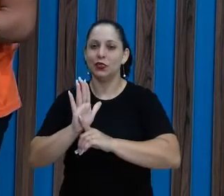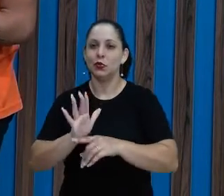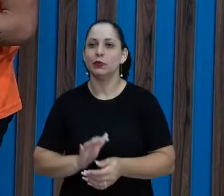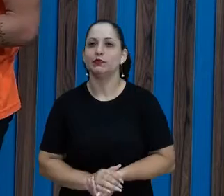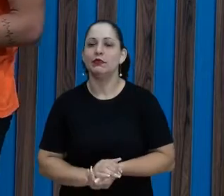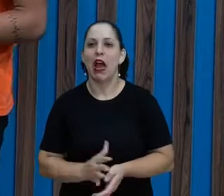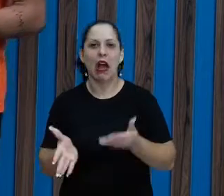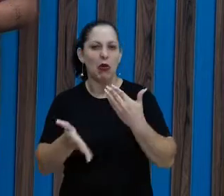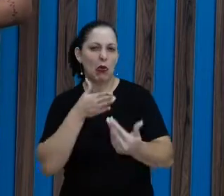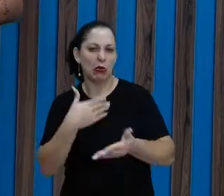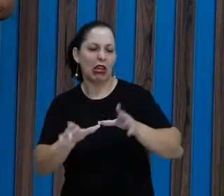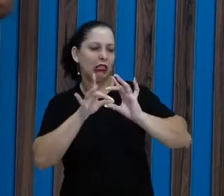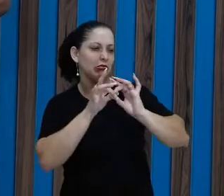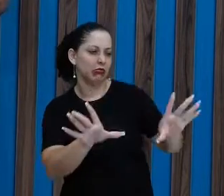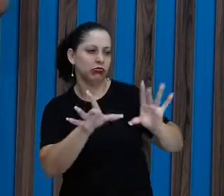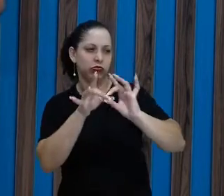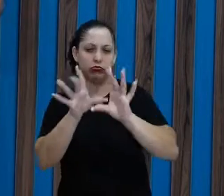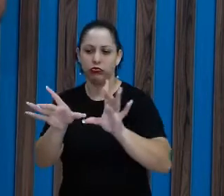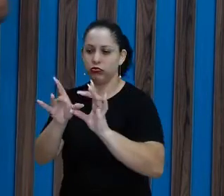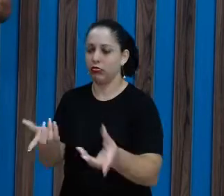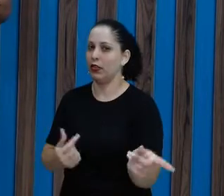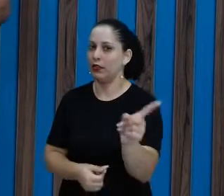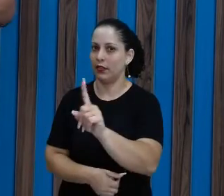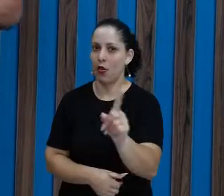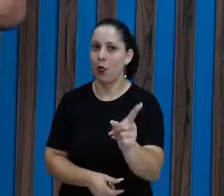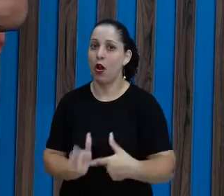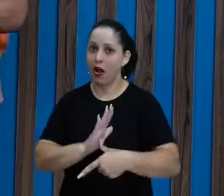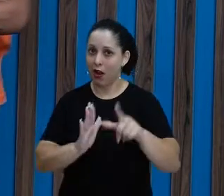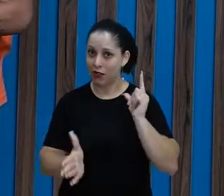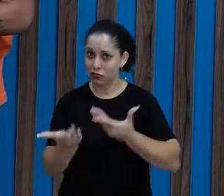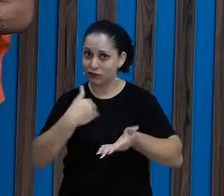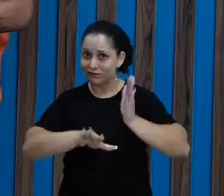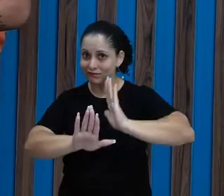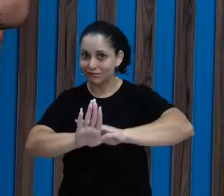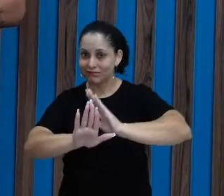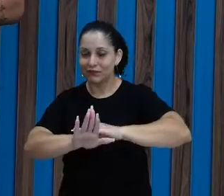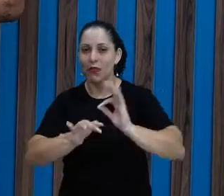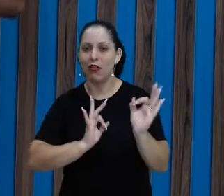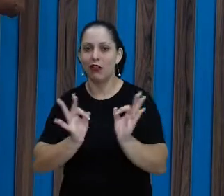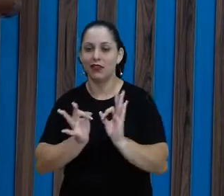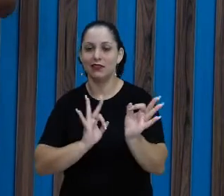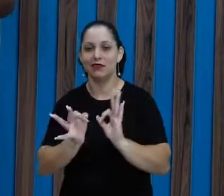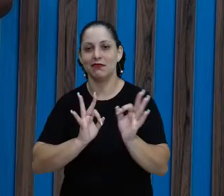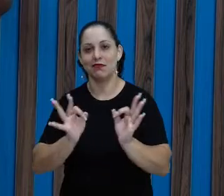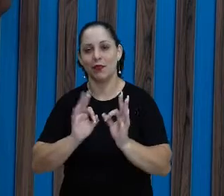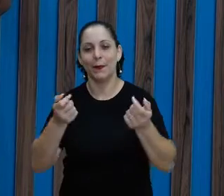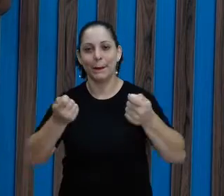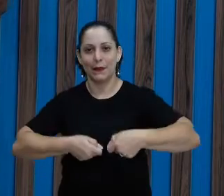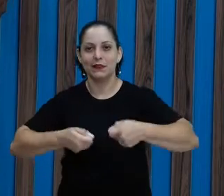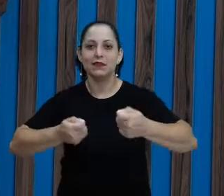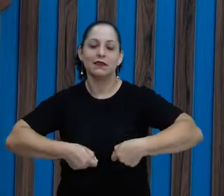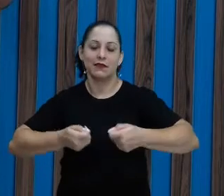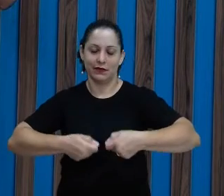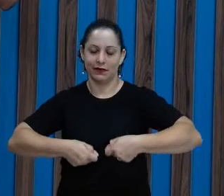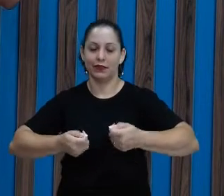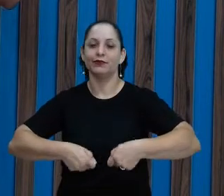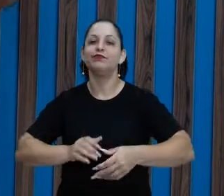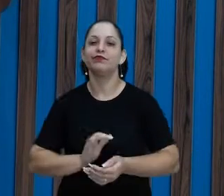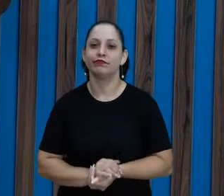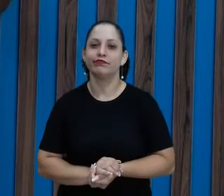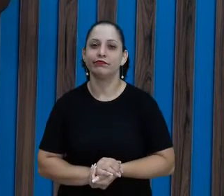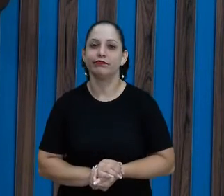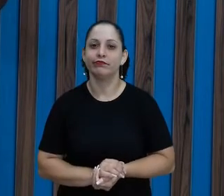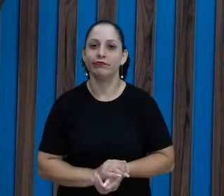vai colocar ali de qualquer jeito. Não, precisa de uma organização que é dada de acordo com, que a gente já